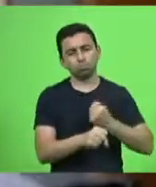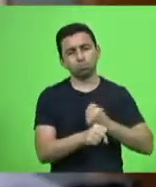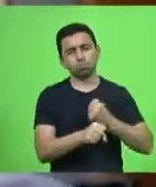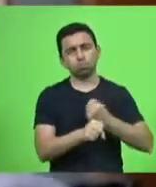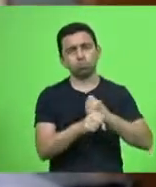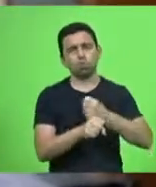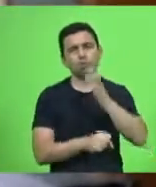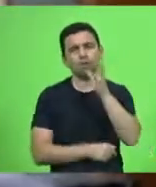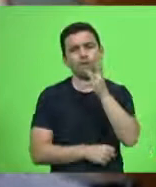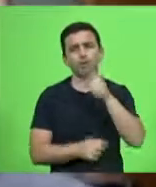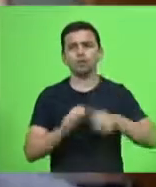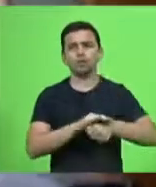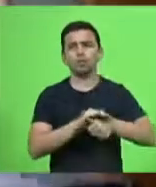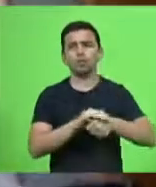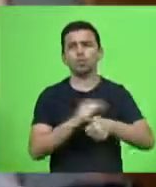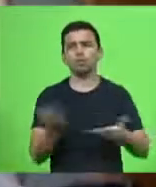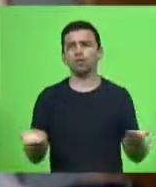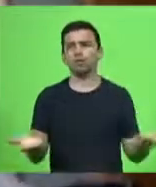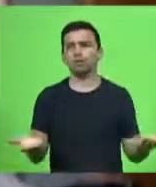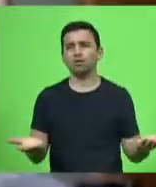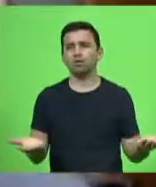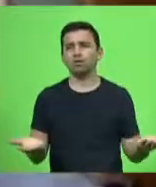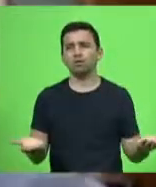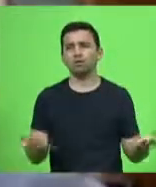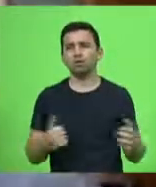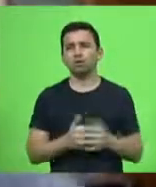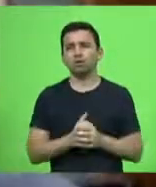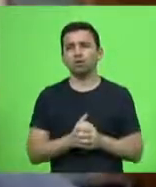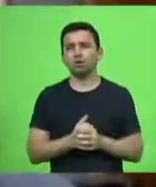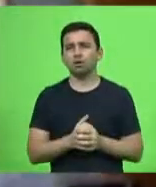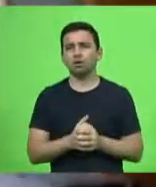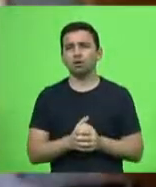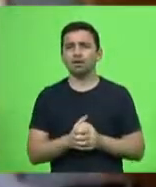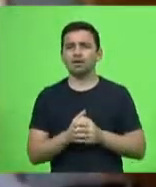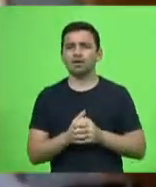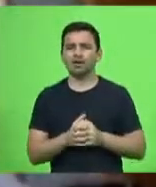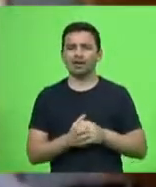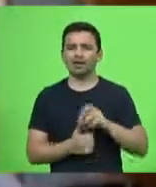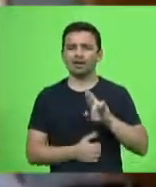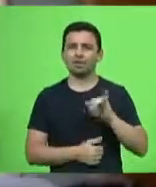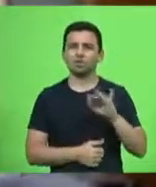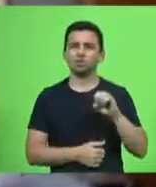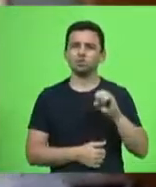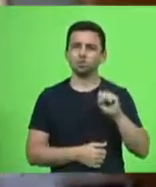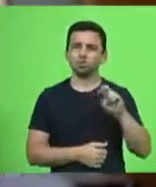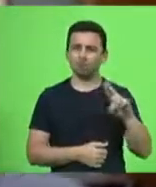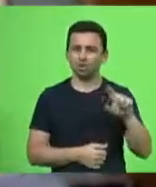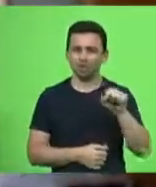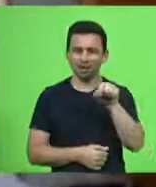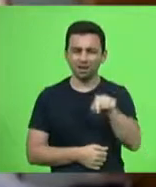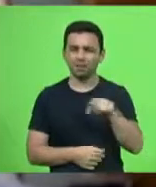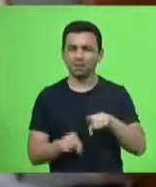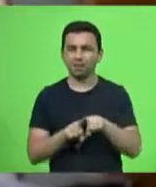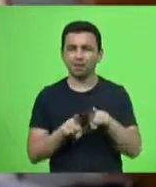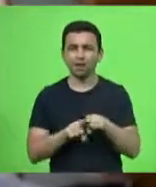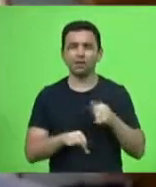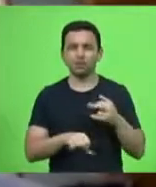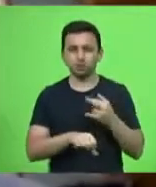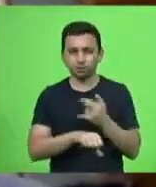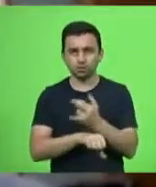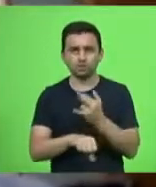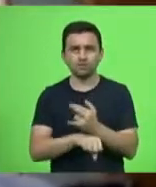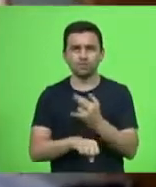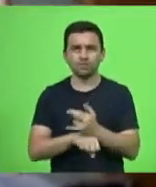tartaruga. As travessias urbanas não acontecem. Rio do Sul está totalmente estrangulado, não anda mais. É morte todos os dias.